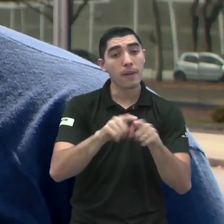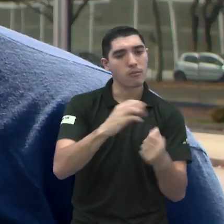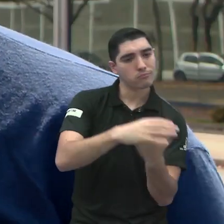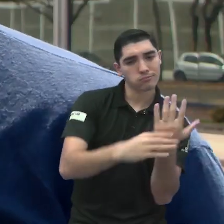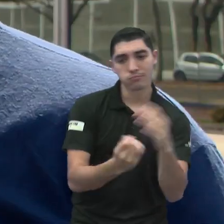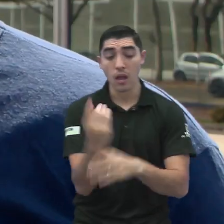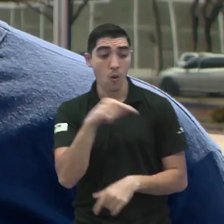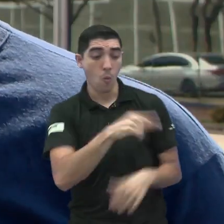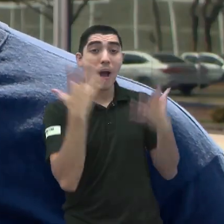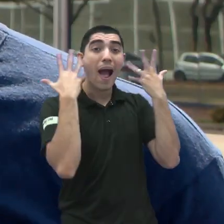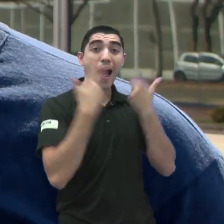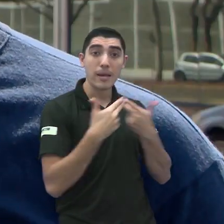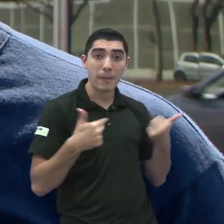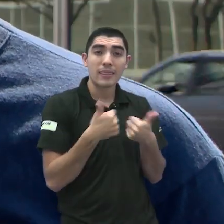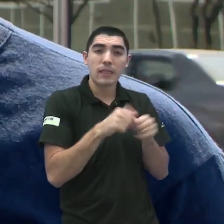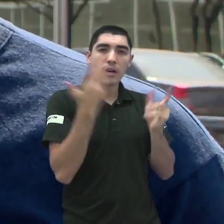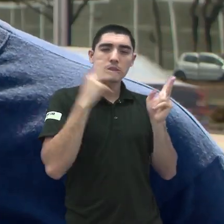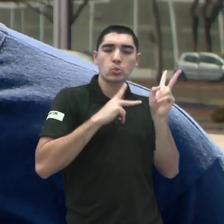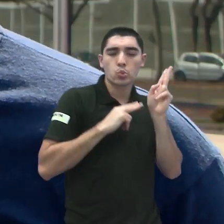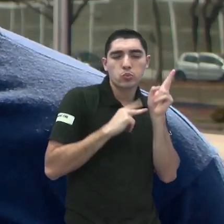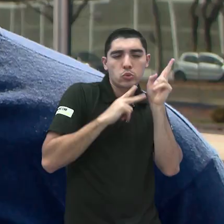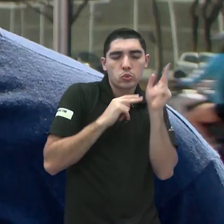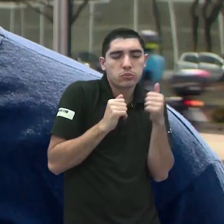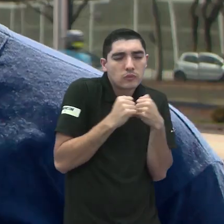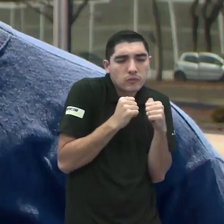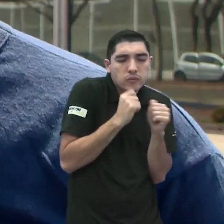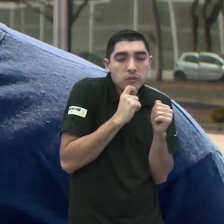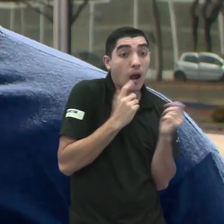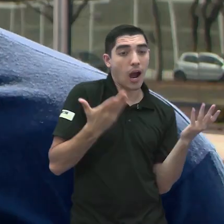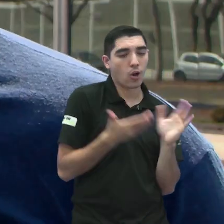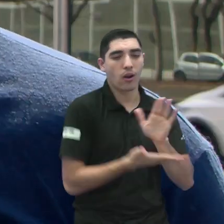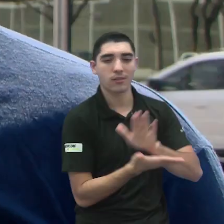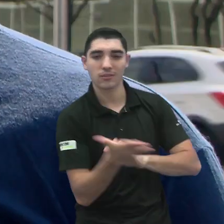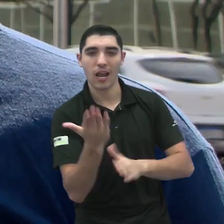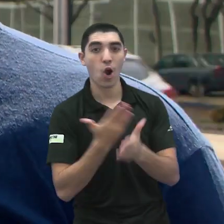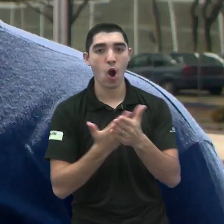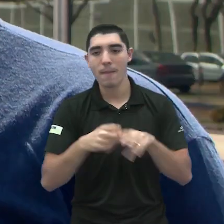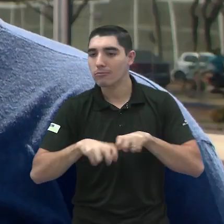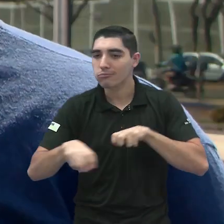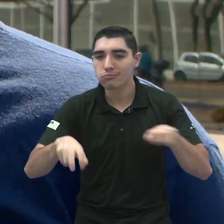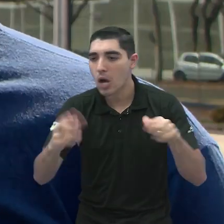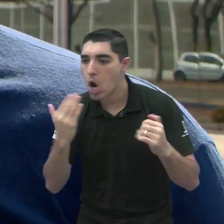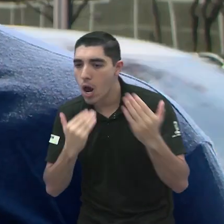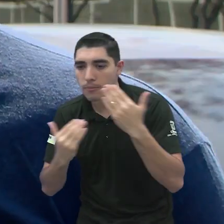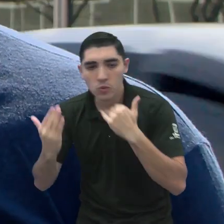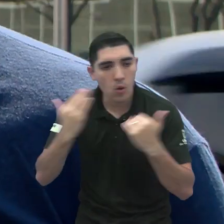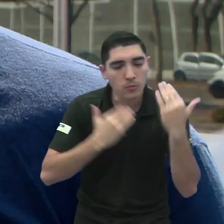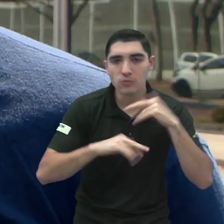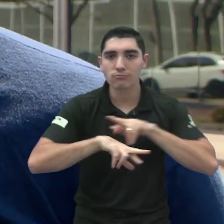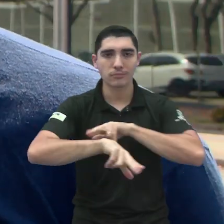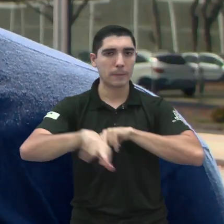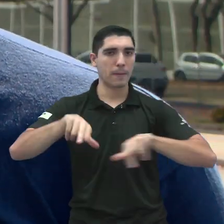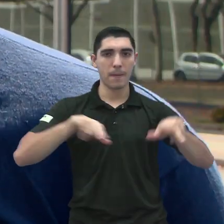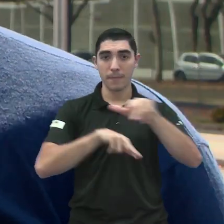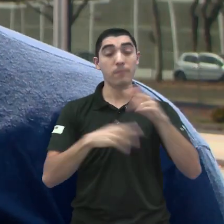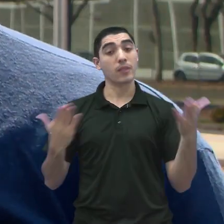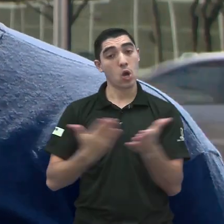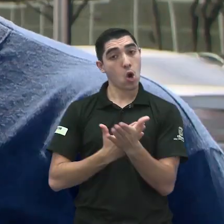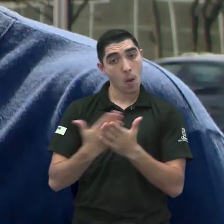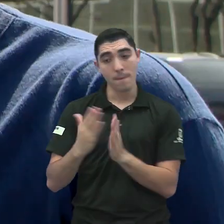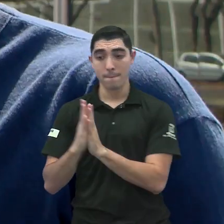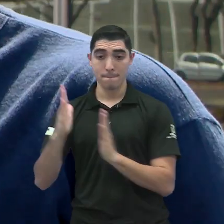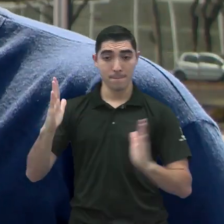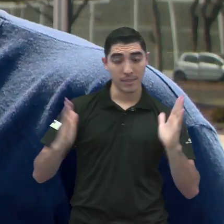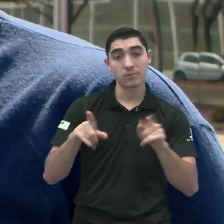de temperatura, que os animais também saiam de hibernação, aumente a abundância de alimentos, né?